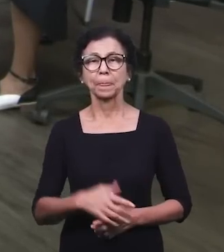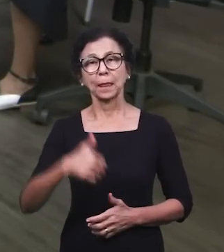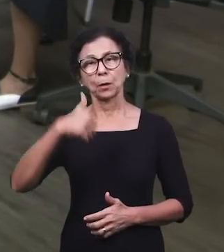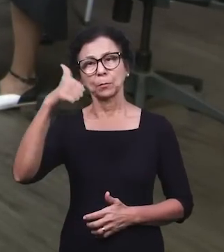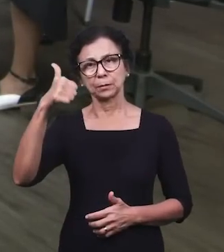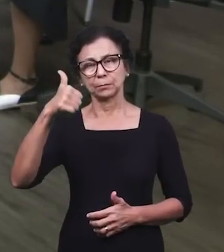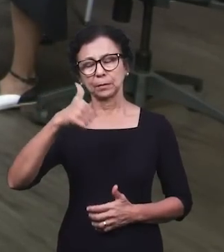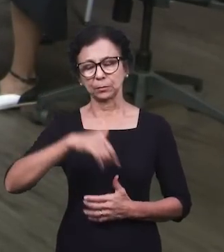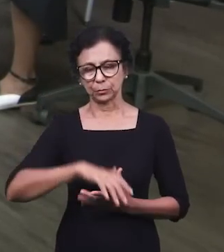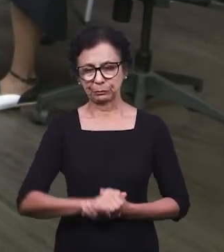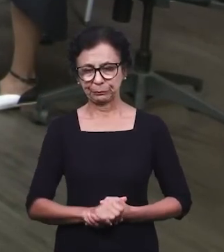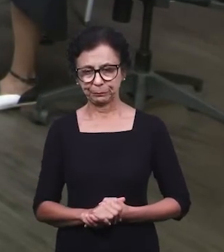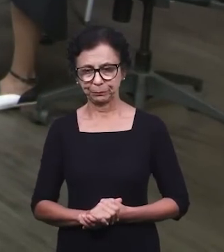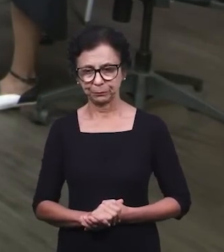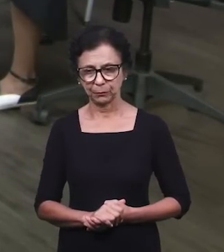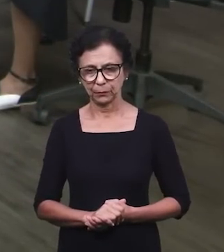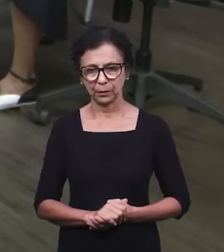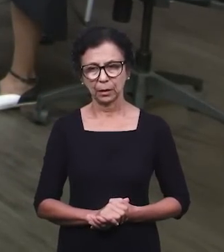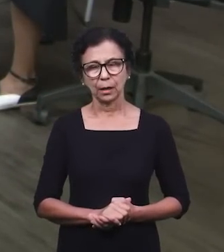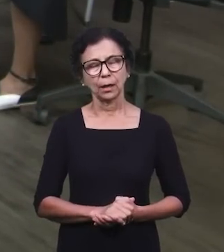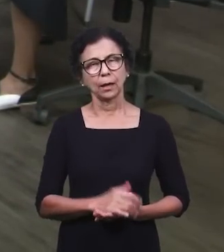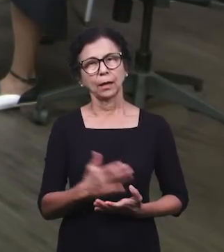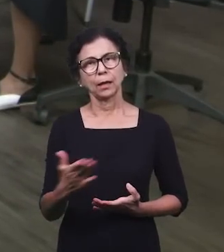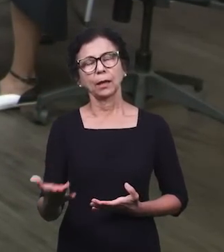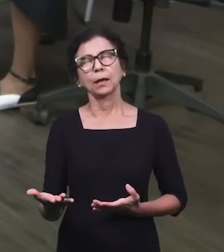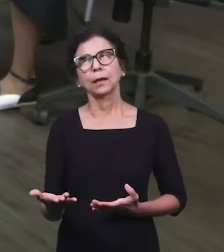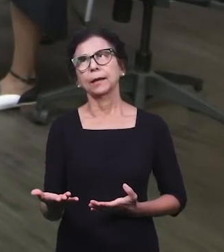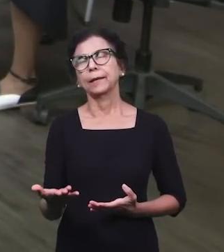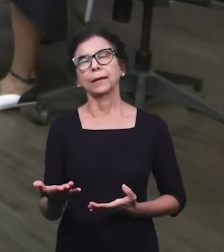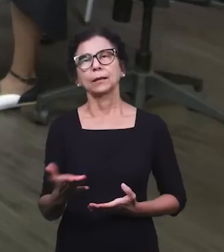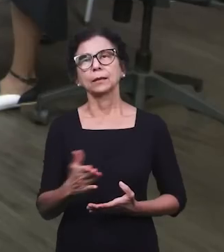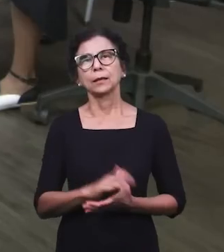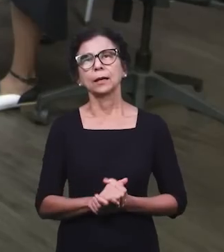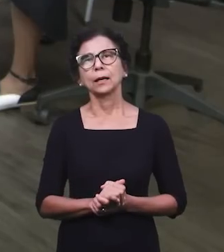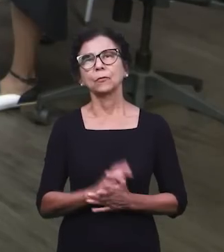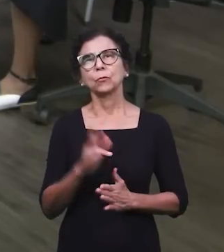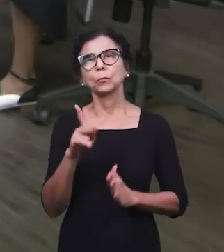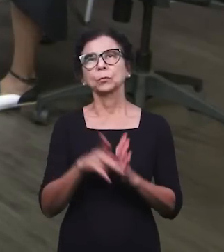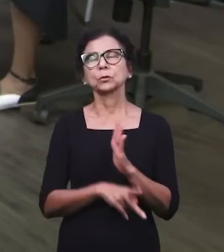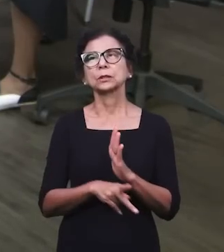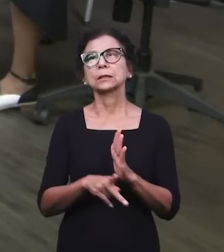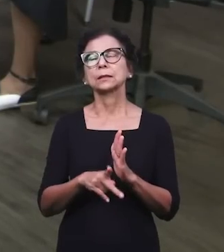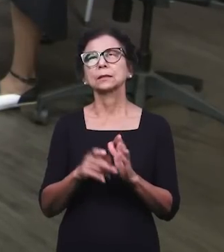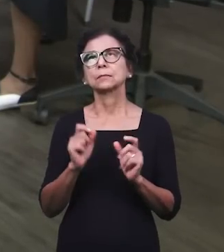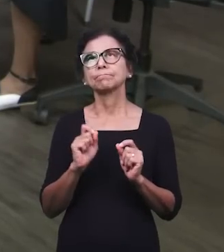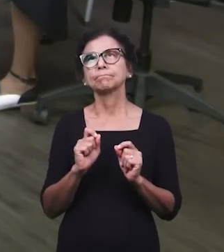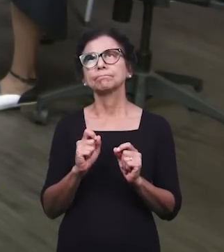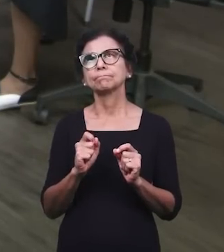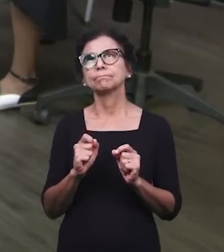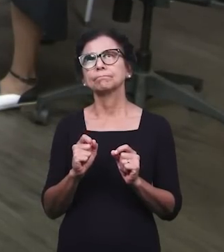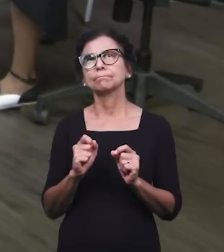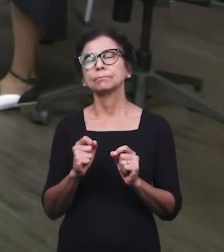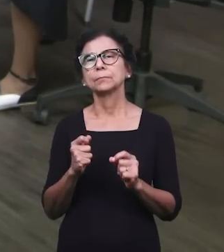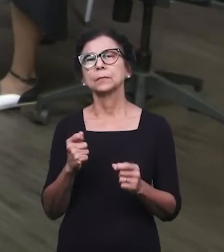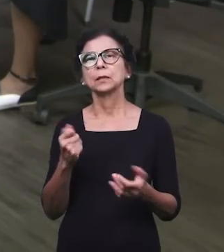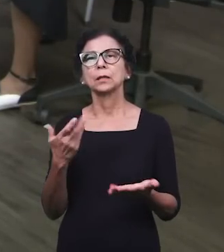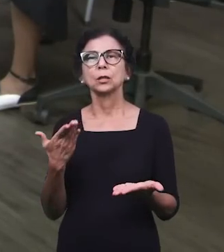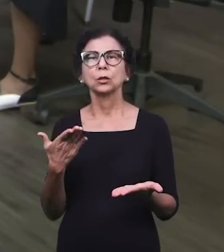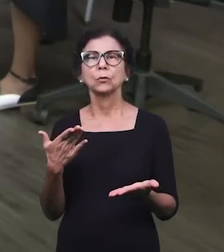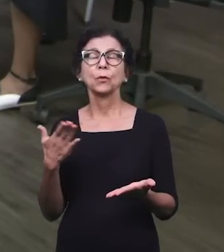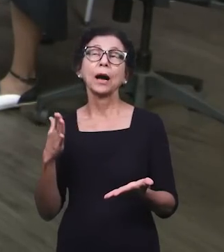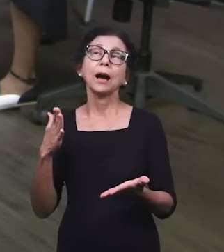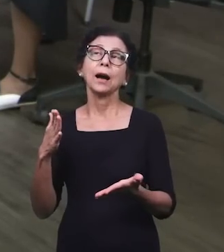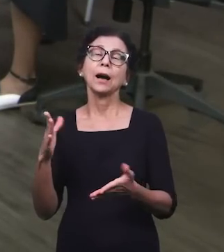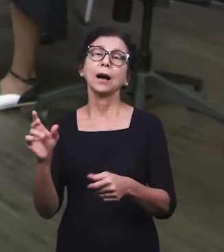realidade, correto? Você não pode planejar comprar algo que você poupando não chegue nem